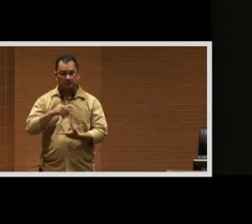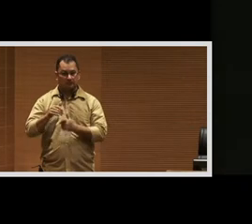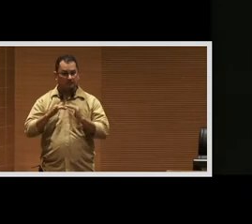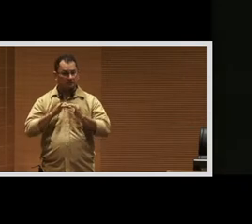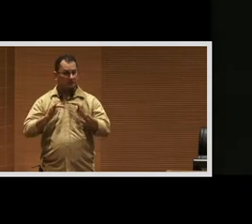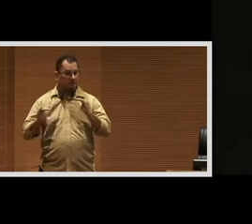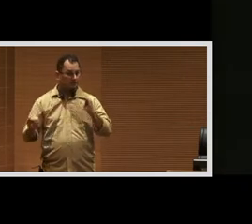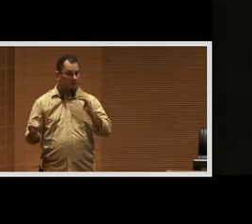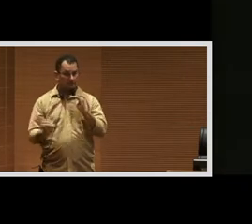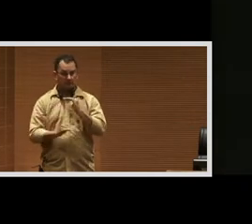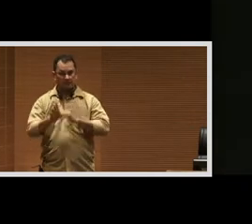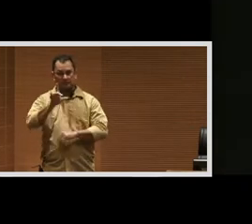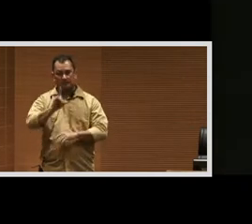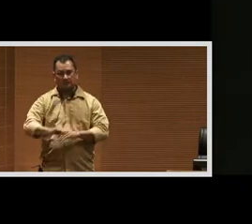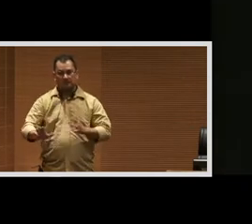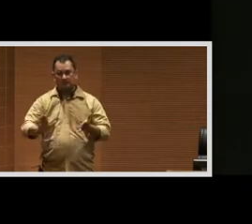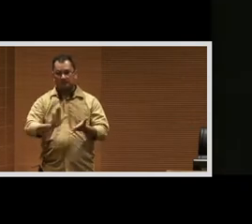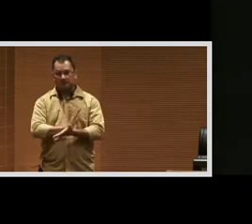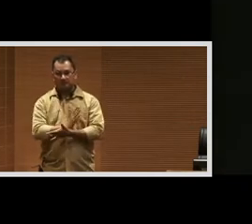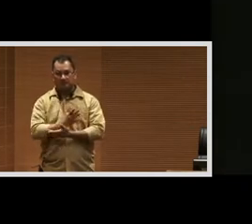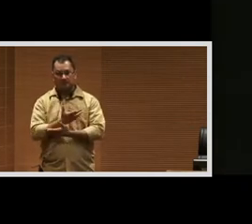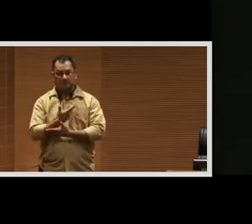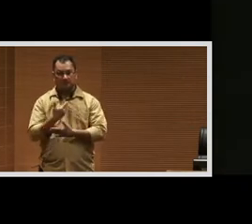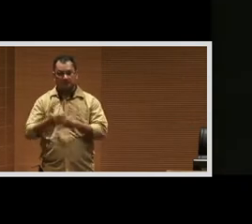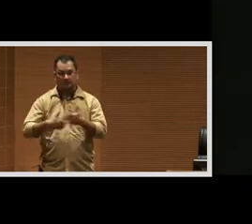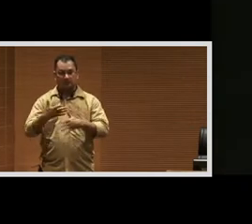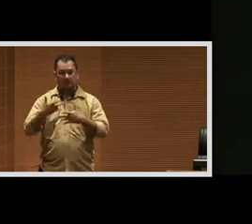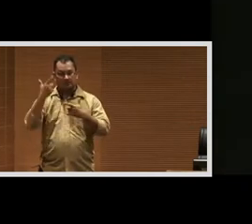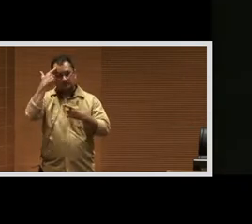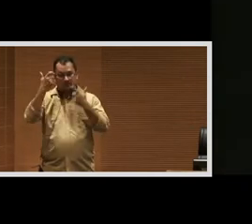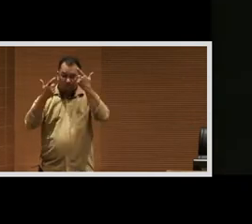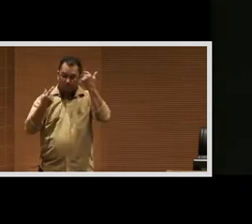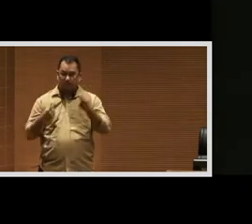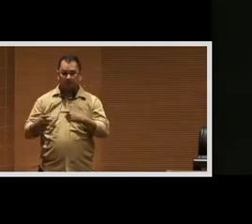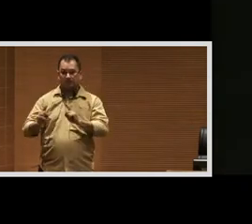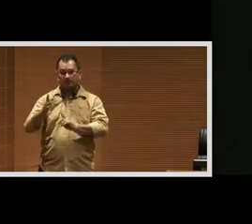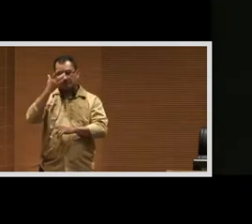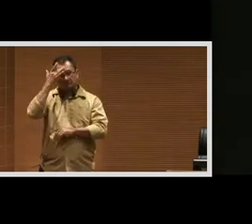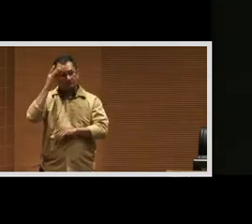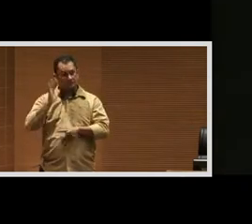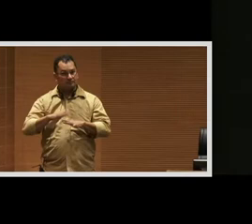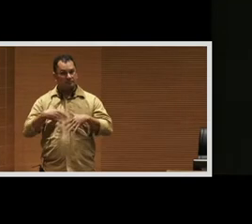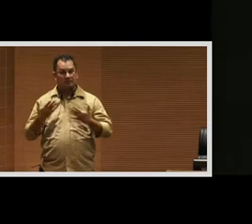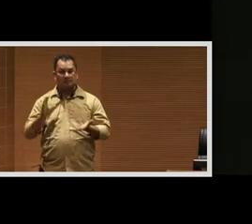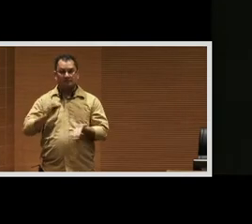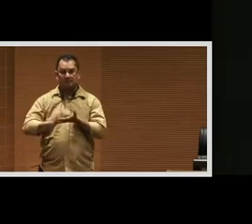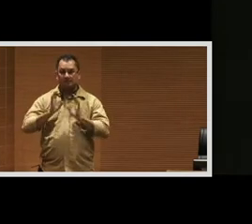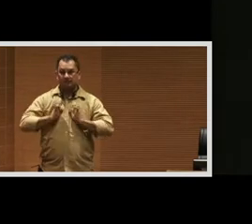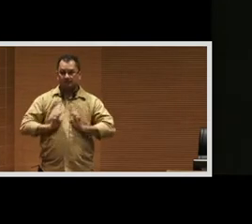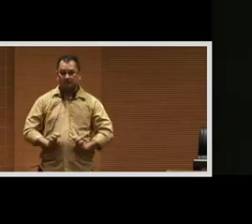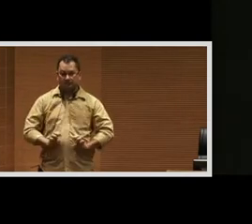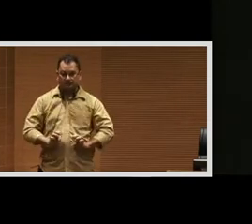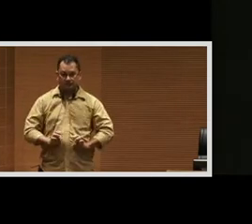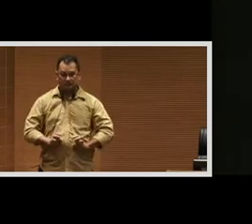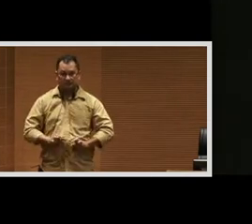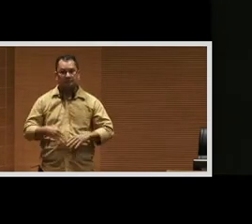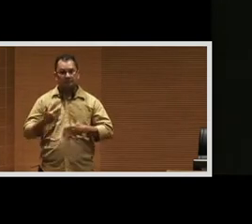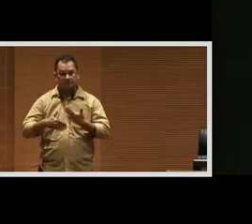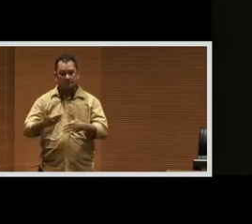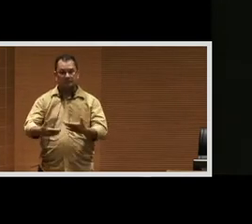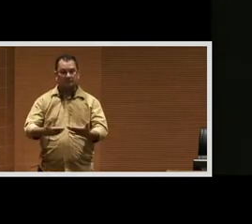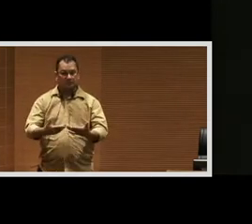destrói direitos, um processo de violência contra as pessoas, portanto, antiético, e um processo